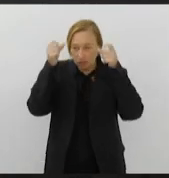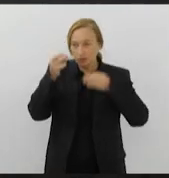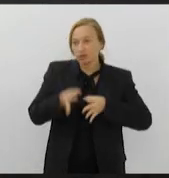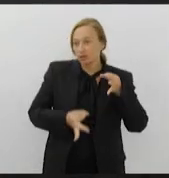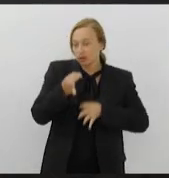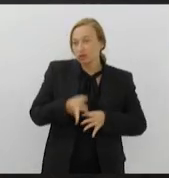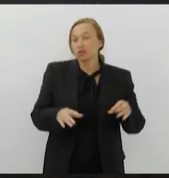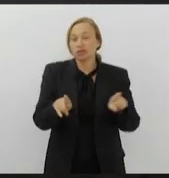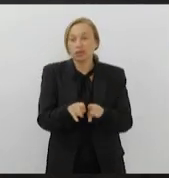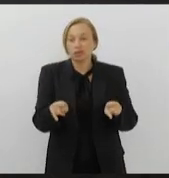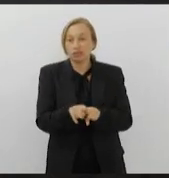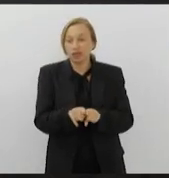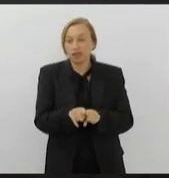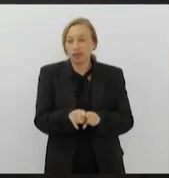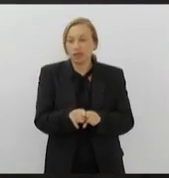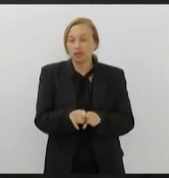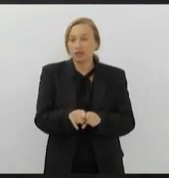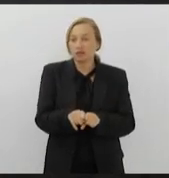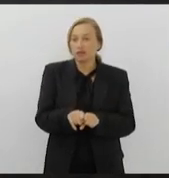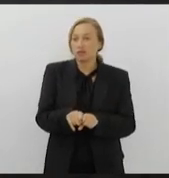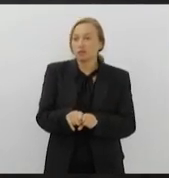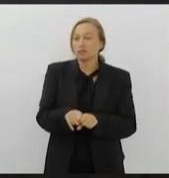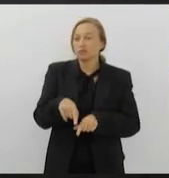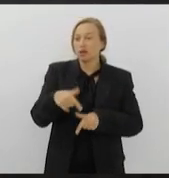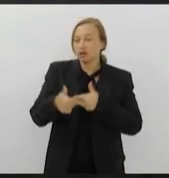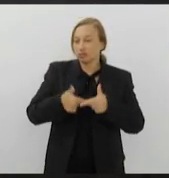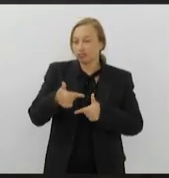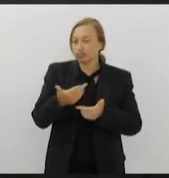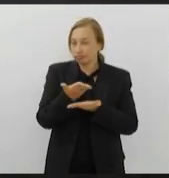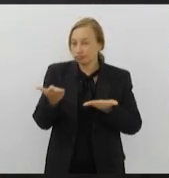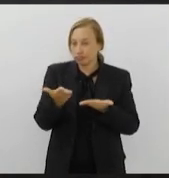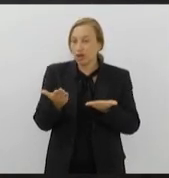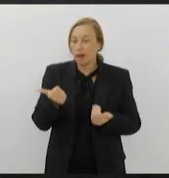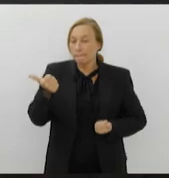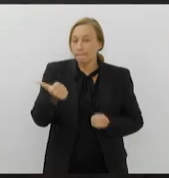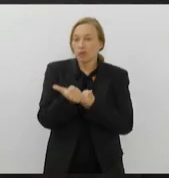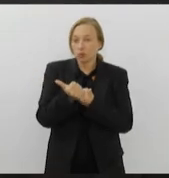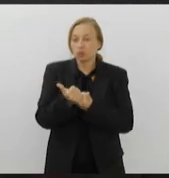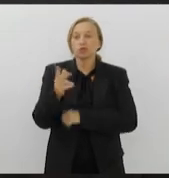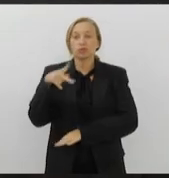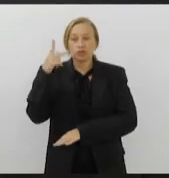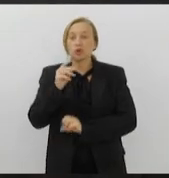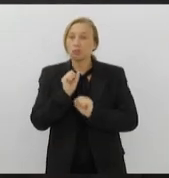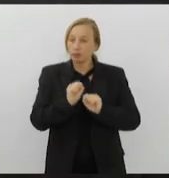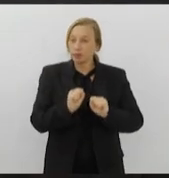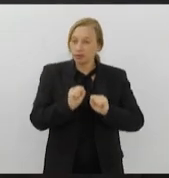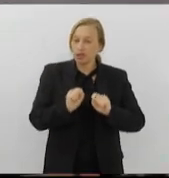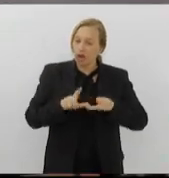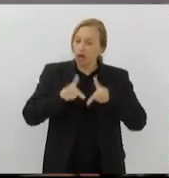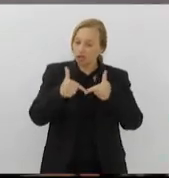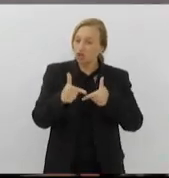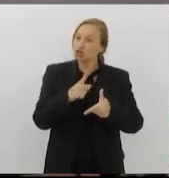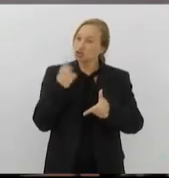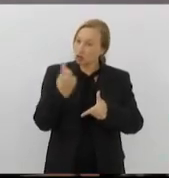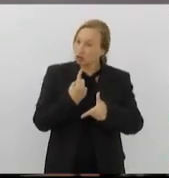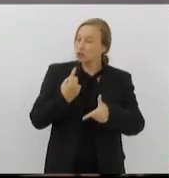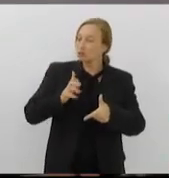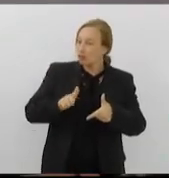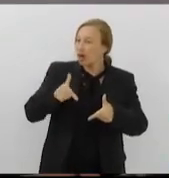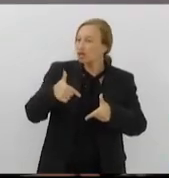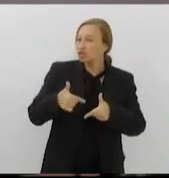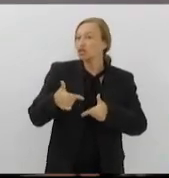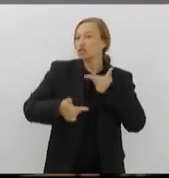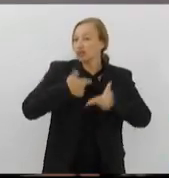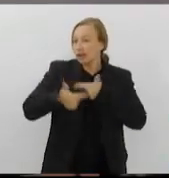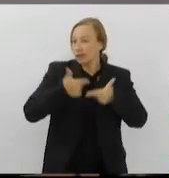também com essa demanda de vocês, tá? Fica aqui todo o apoio do parlamento, o que puder ser feito, tenha certeza que nós vamos